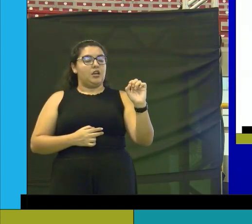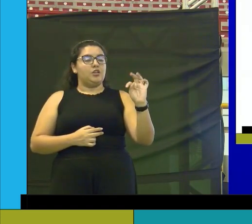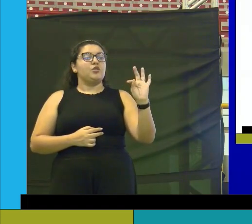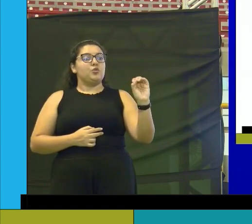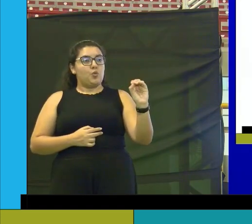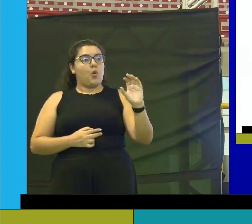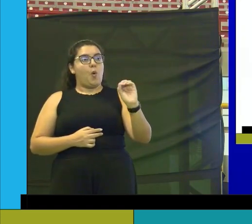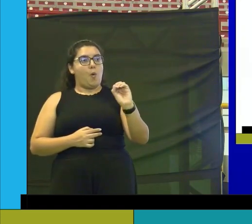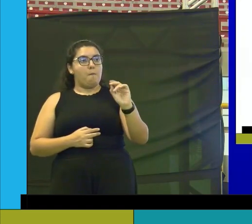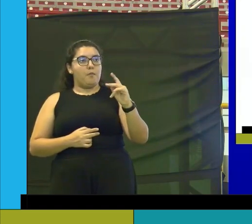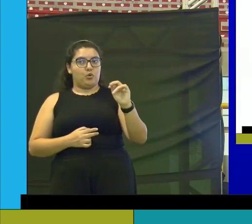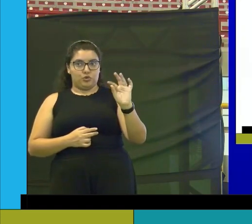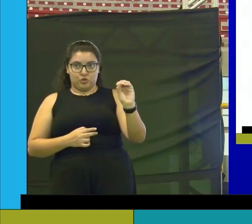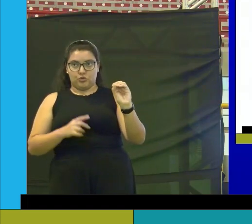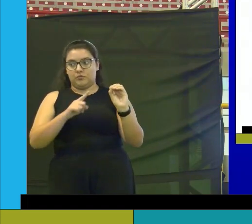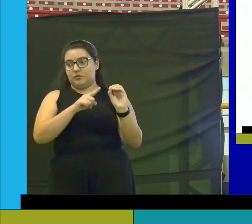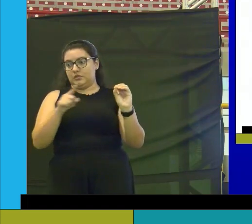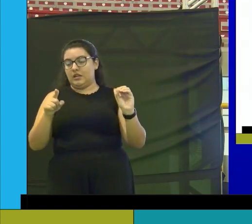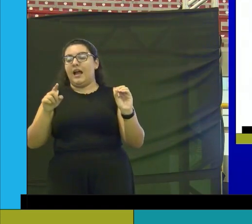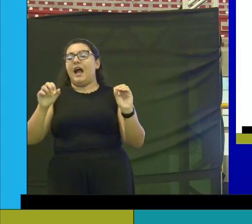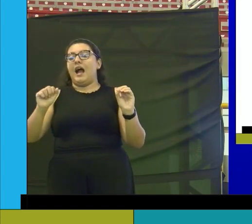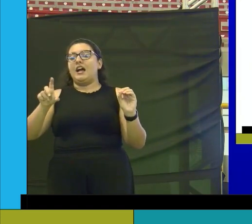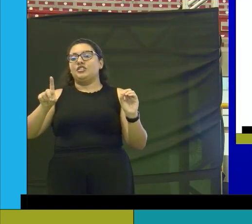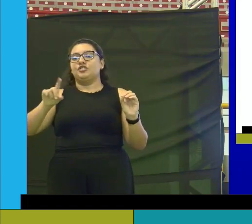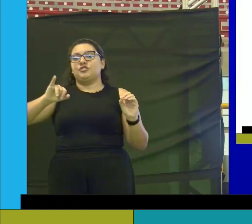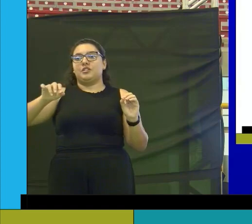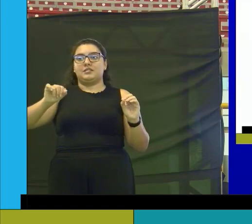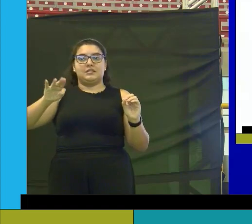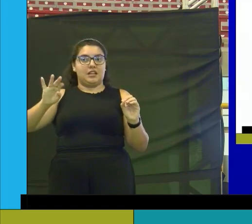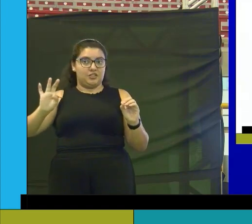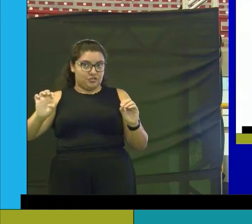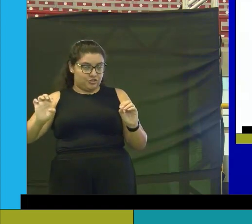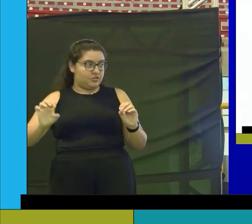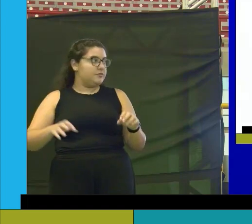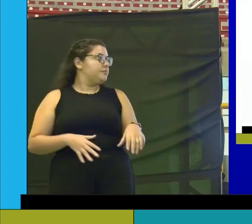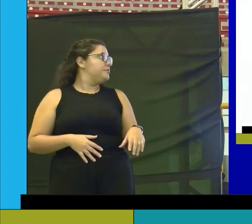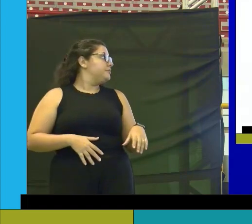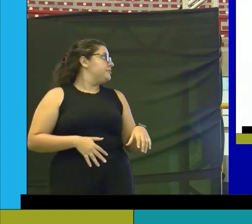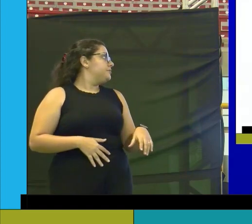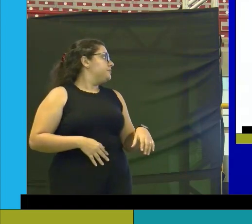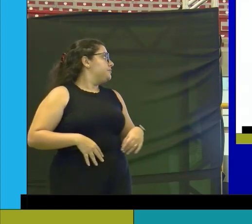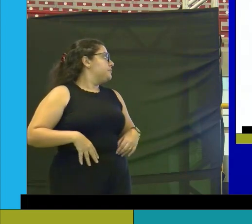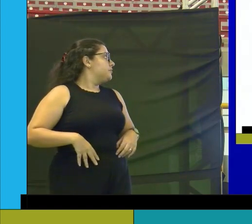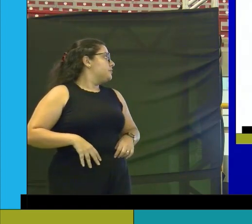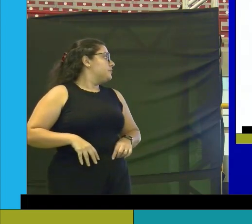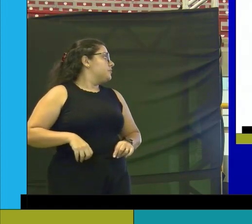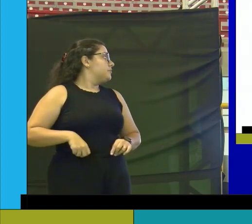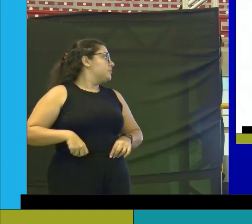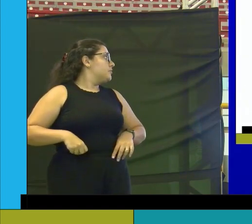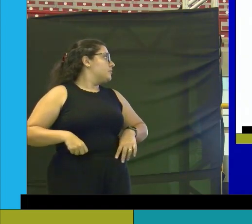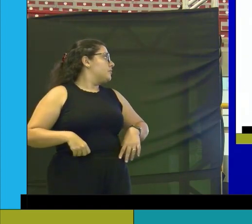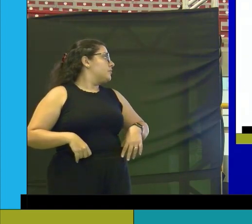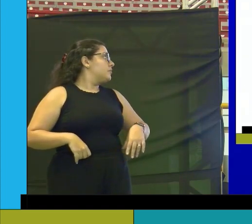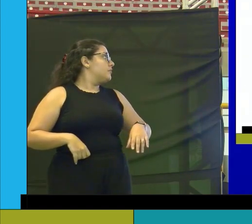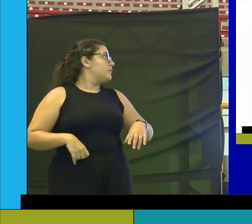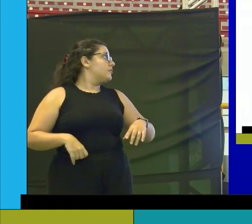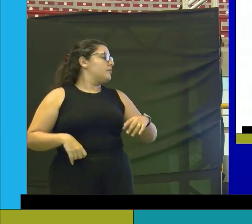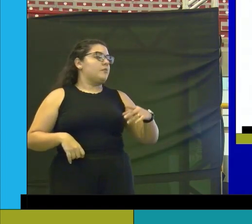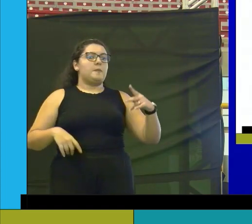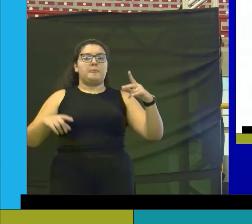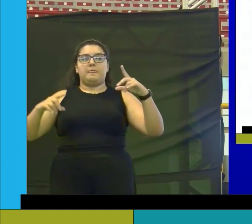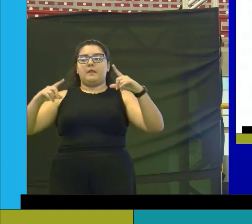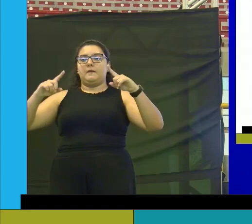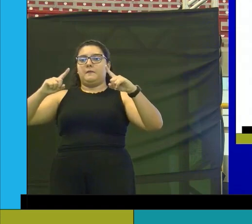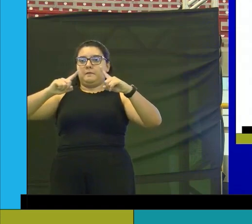sendo positivo, a tua reta vai ter uma inclinação para onde? Para cima. O A sendo negativo, a inclinação é para